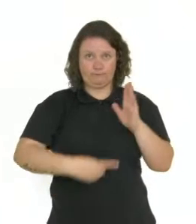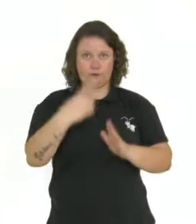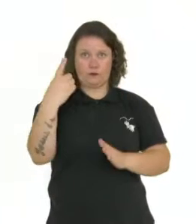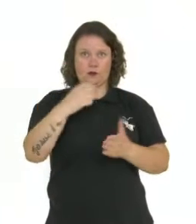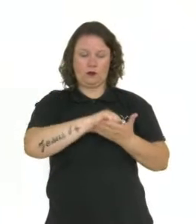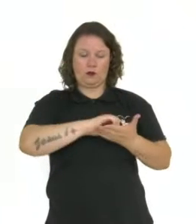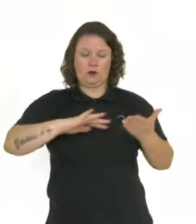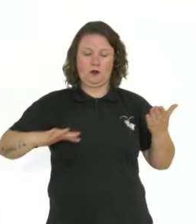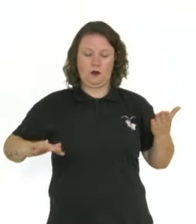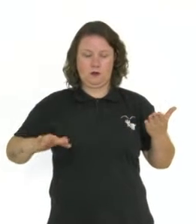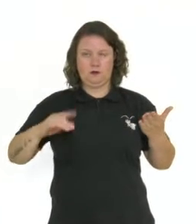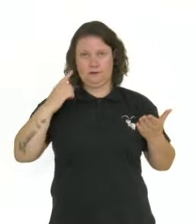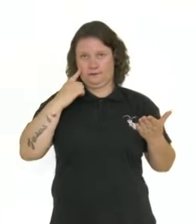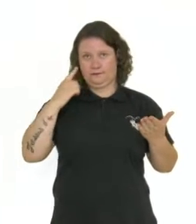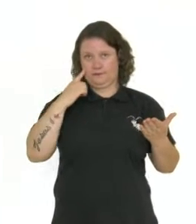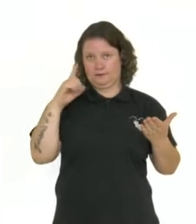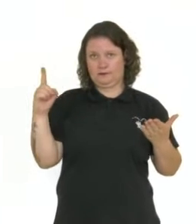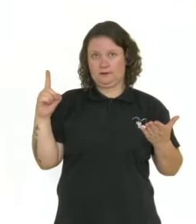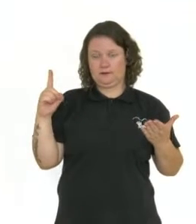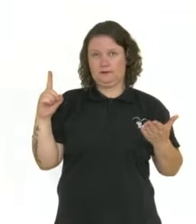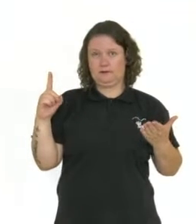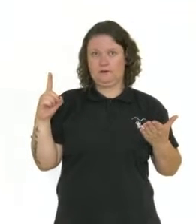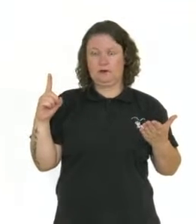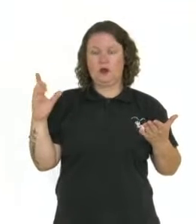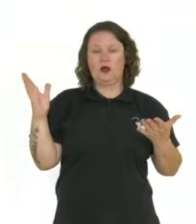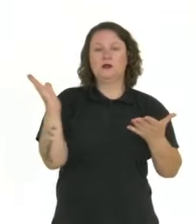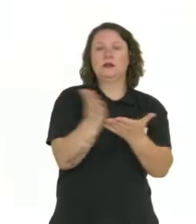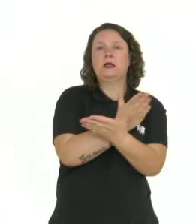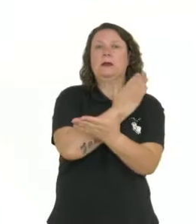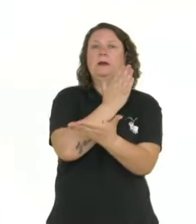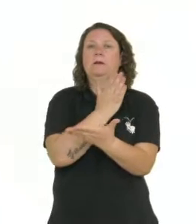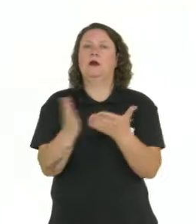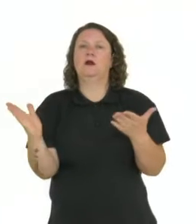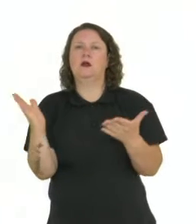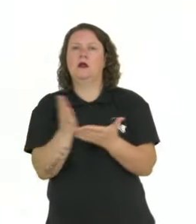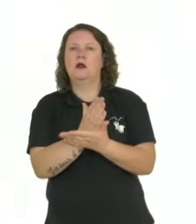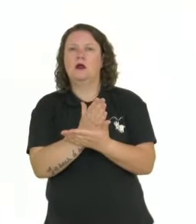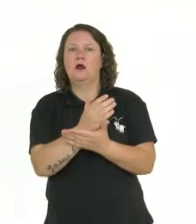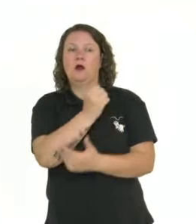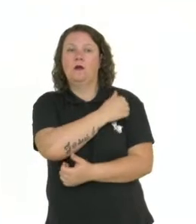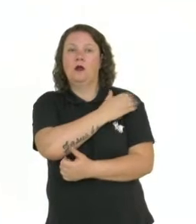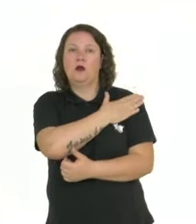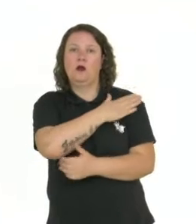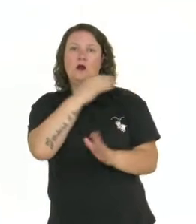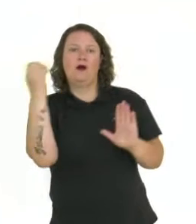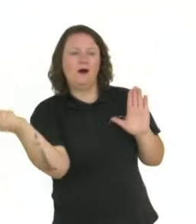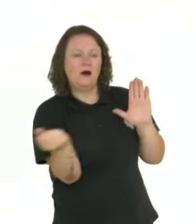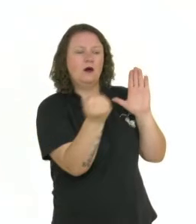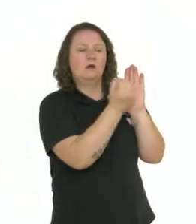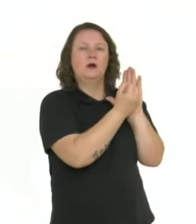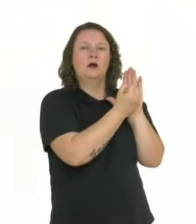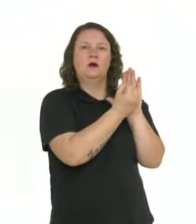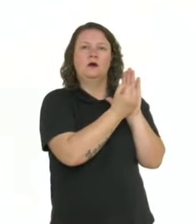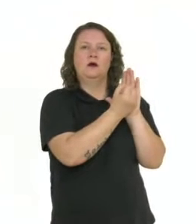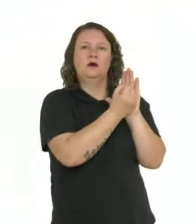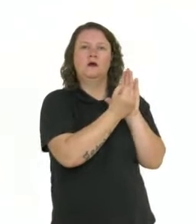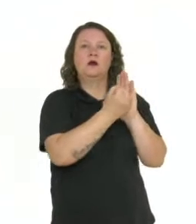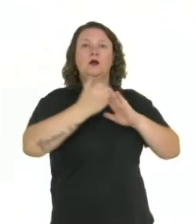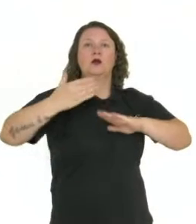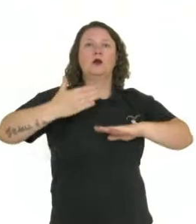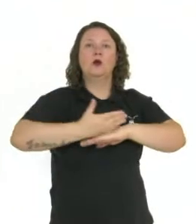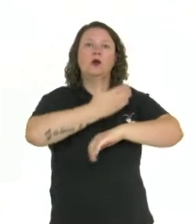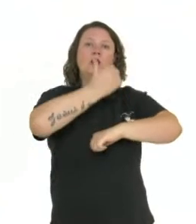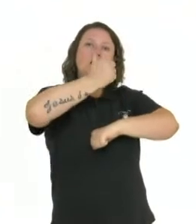primeira atividade aqui. Olha só. A segregação, que é a separação, foi uma das marcas do colonialismo europeu no